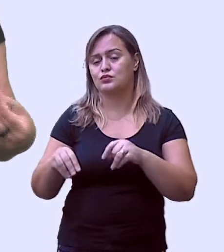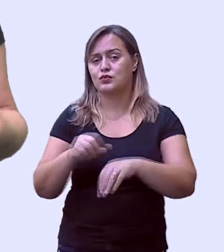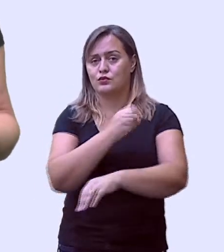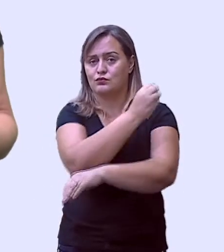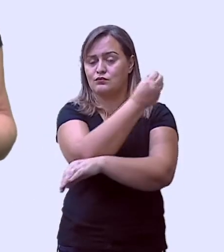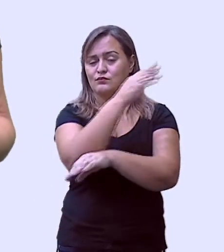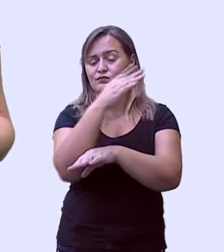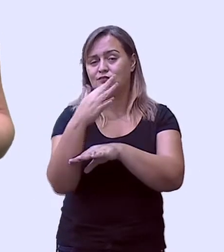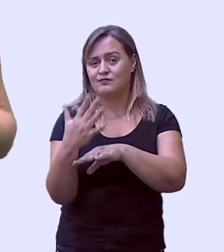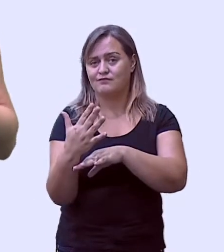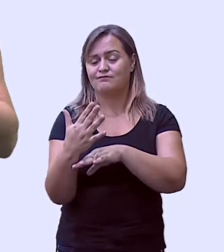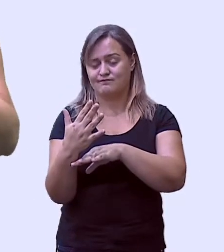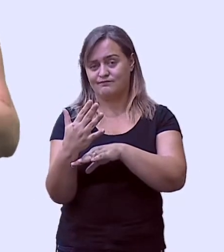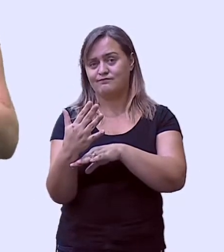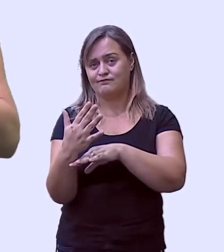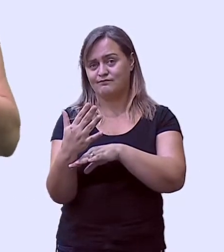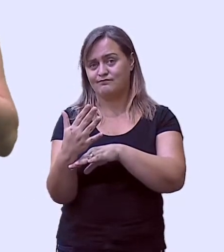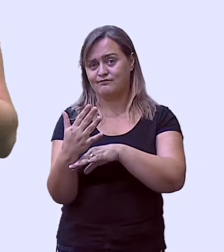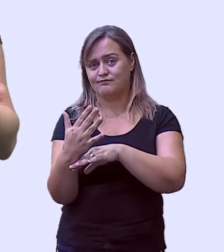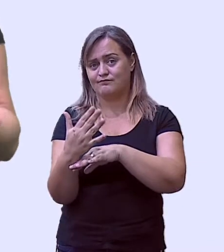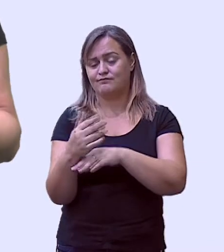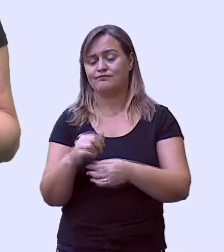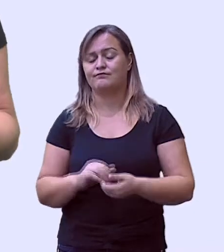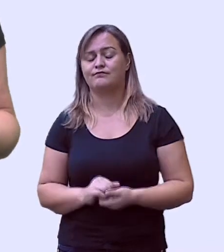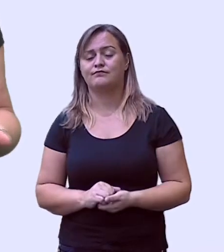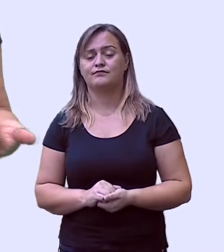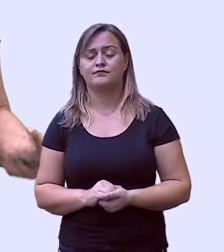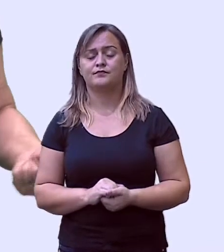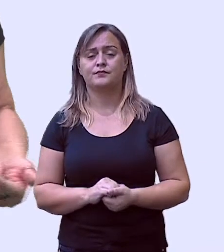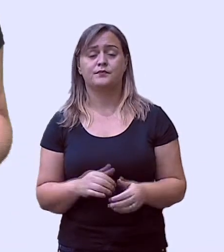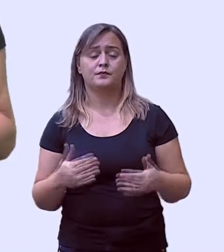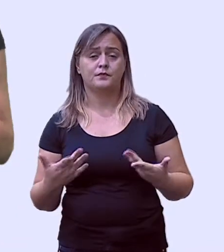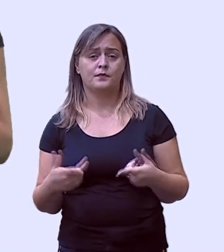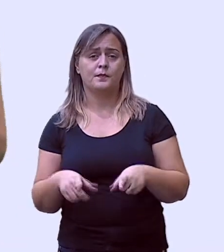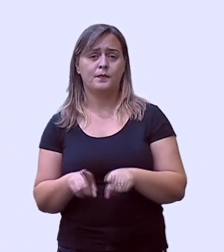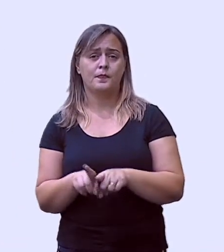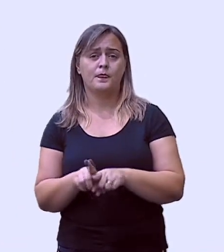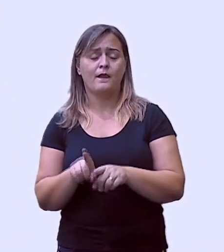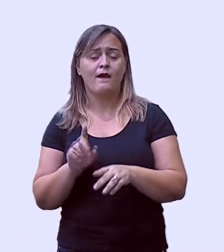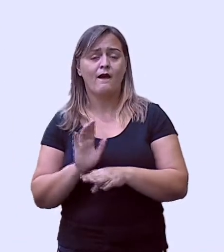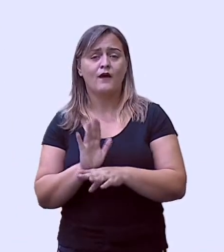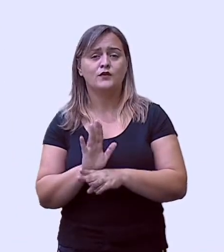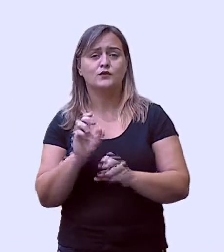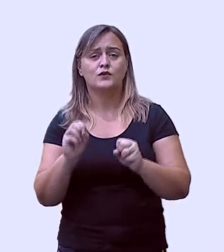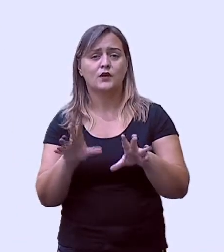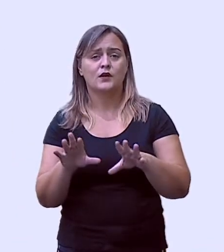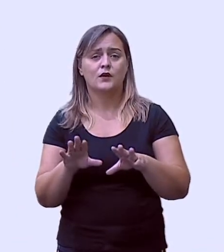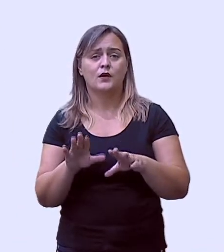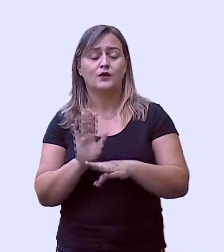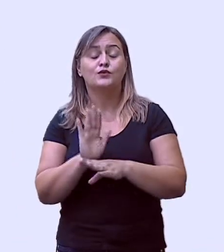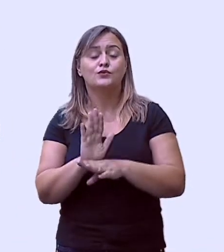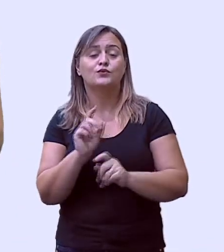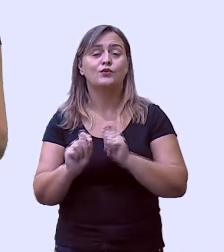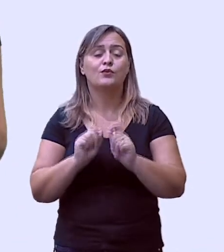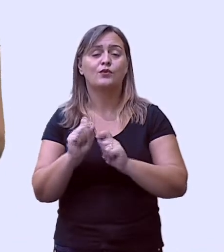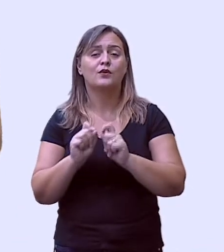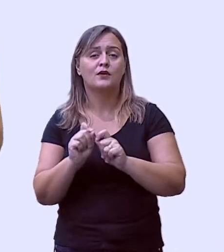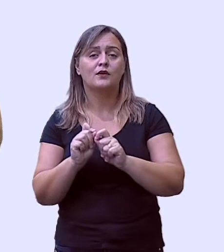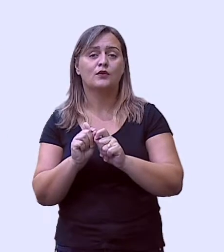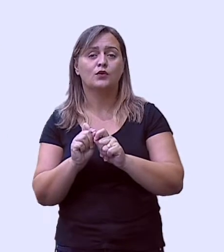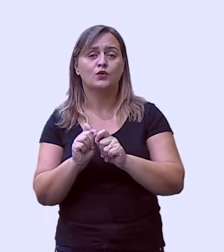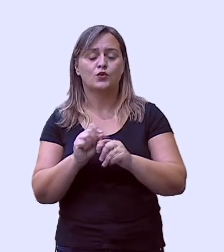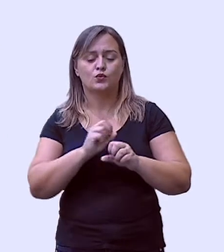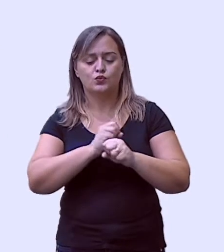entender, mas também ela vai auxiliar todo um processo erosivo neste bioma.